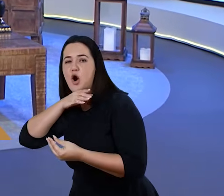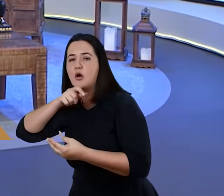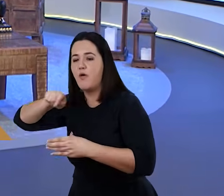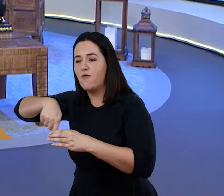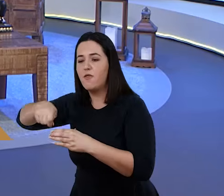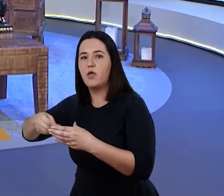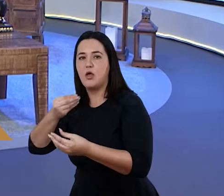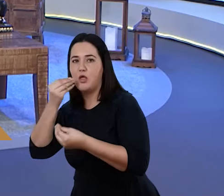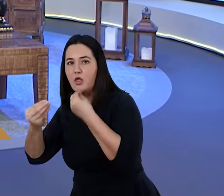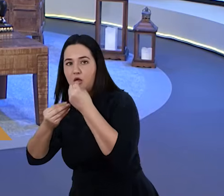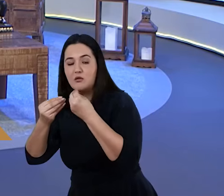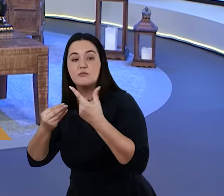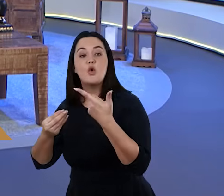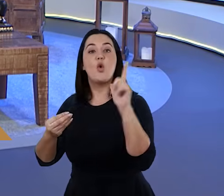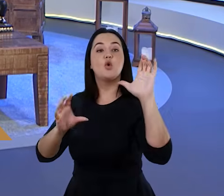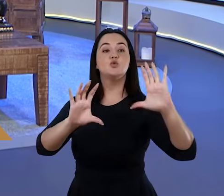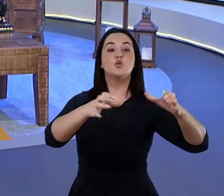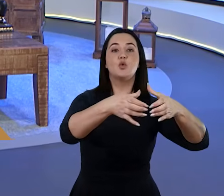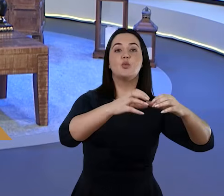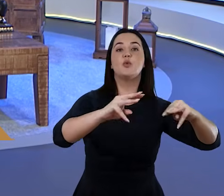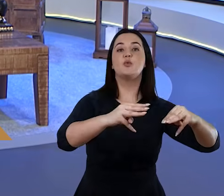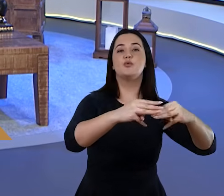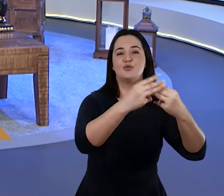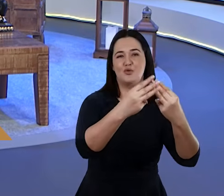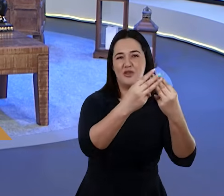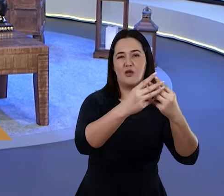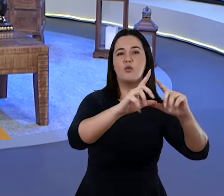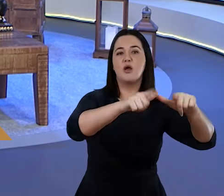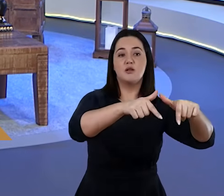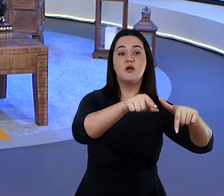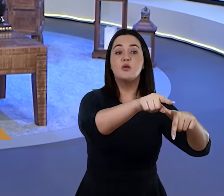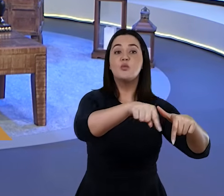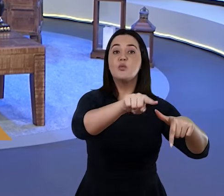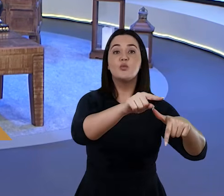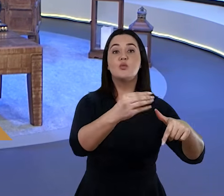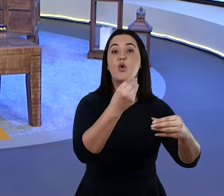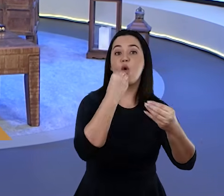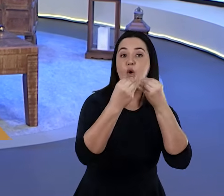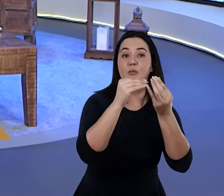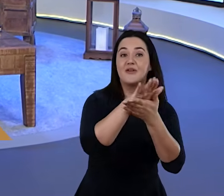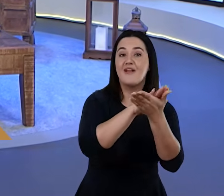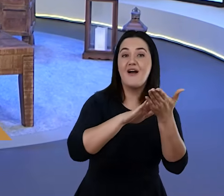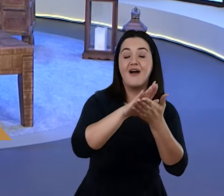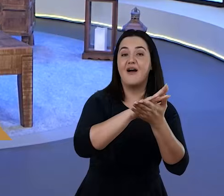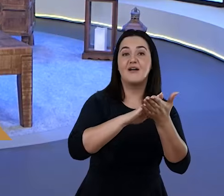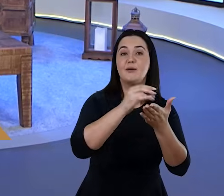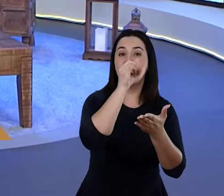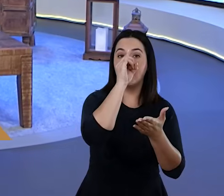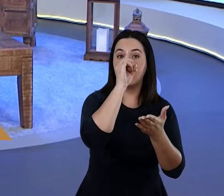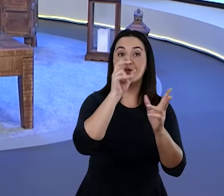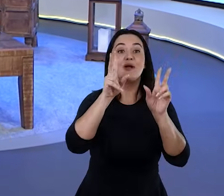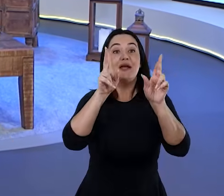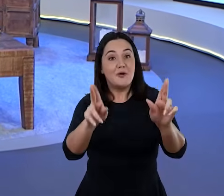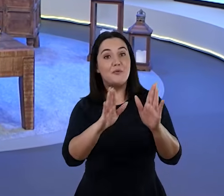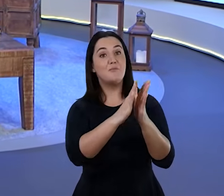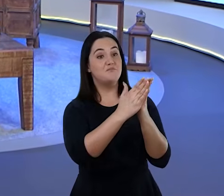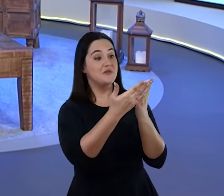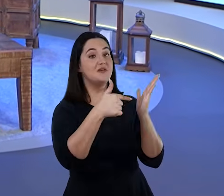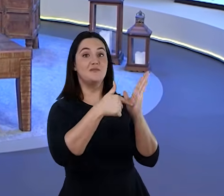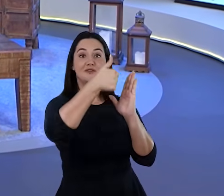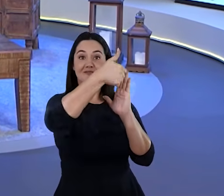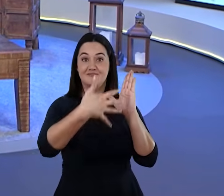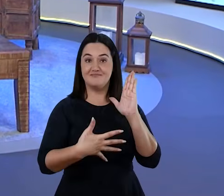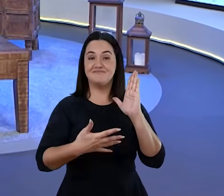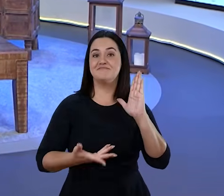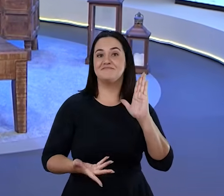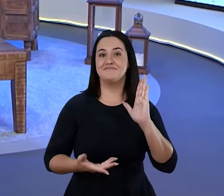porco, enquanto o outro grupo, os israelitas, não consumiam carne de porco, exatamente conforme os costumes